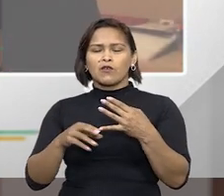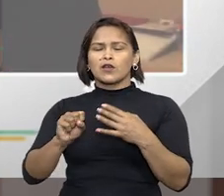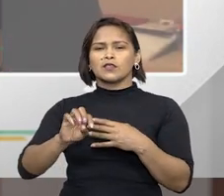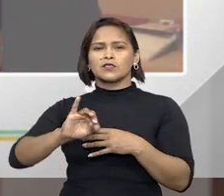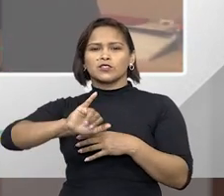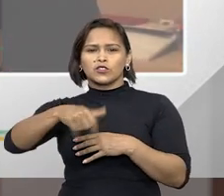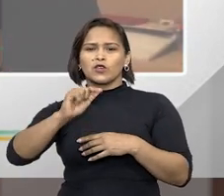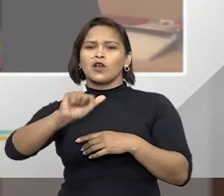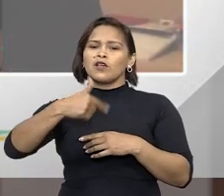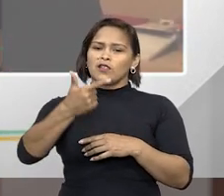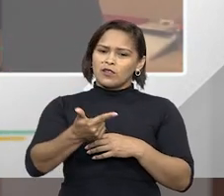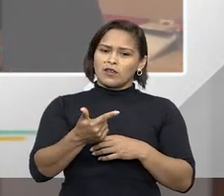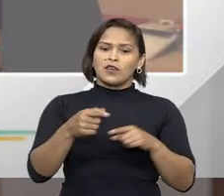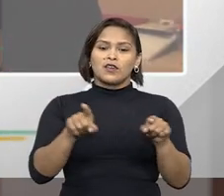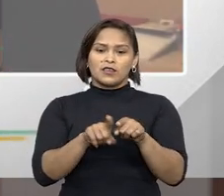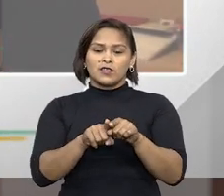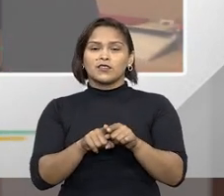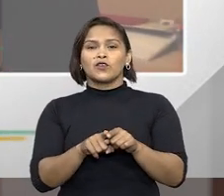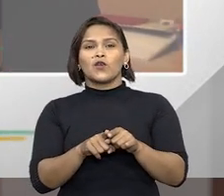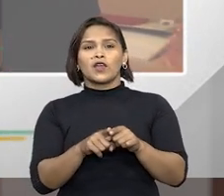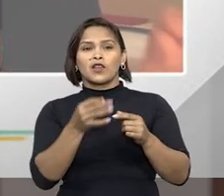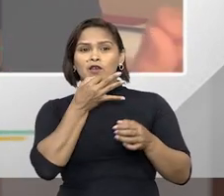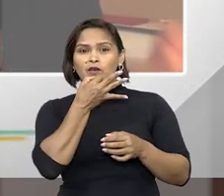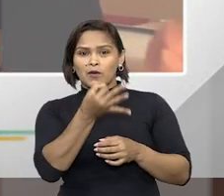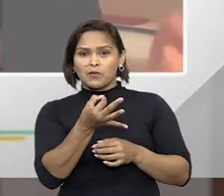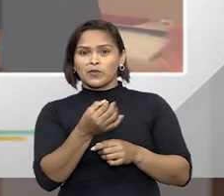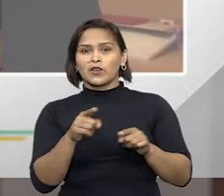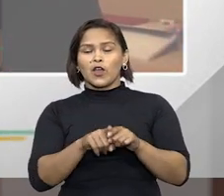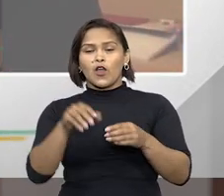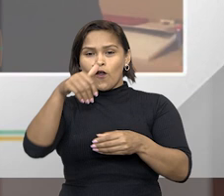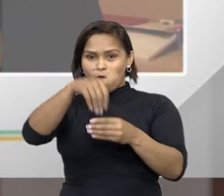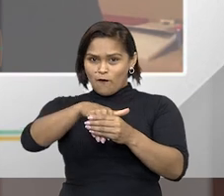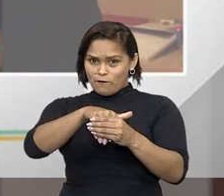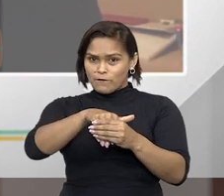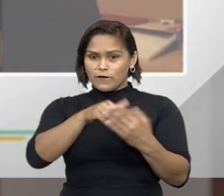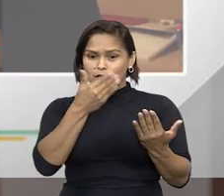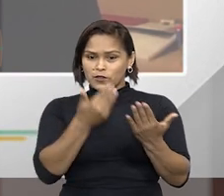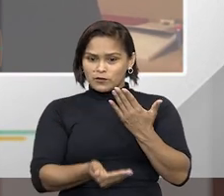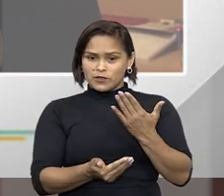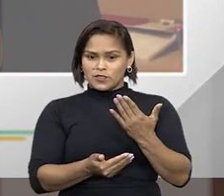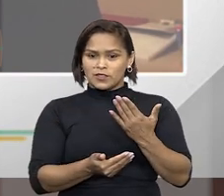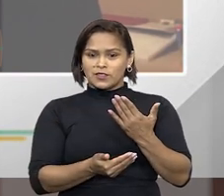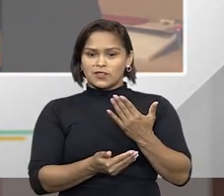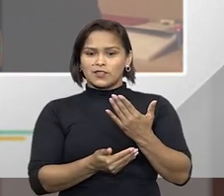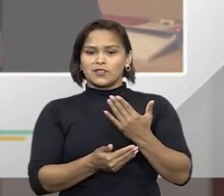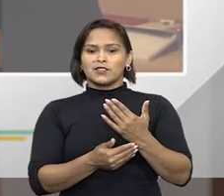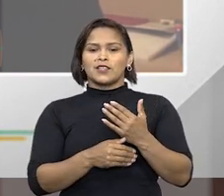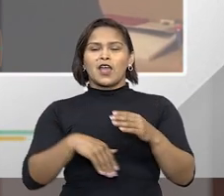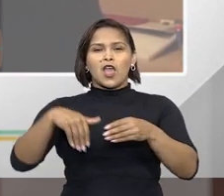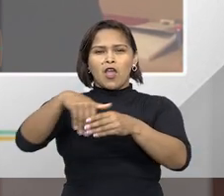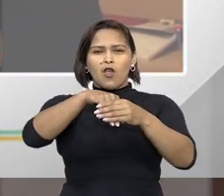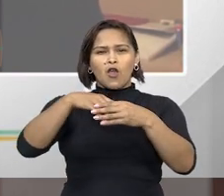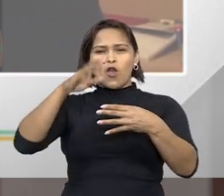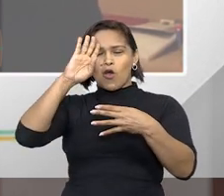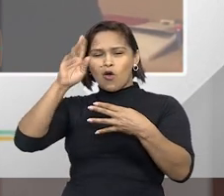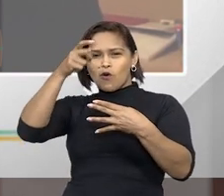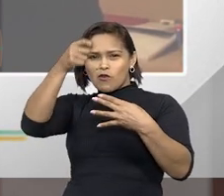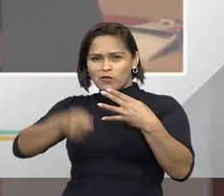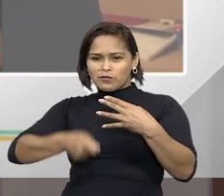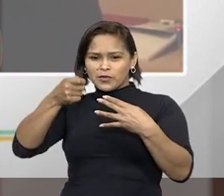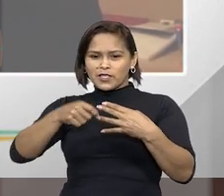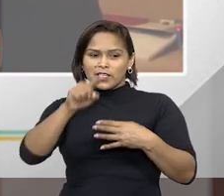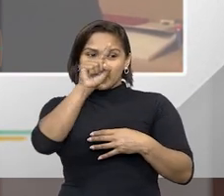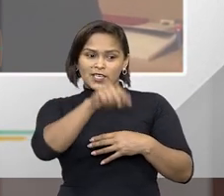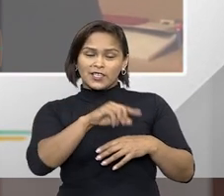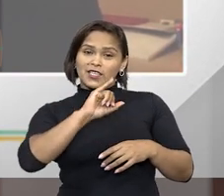ele cunhou uma outra expressão, que o voto vencido é o cupim do acórdão. Isso para te dizer que nessa hipótese,